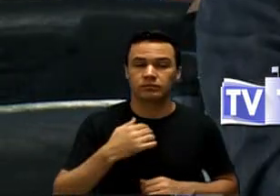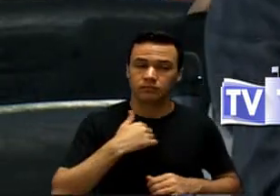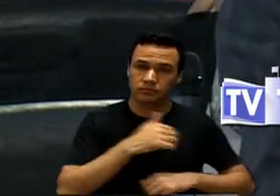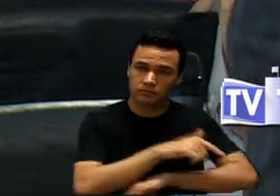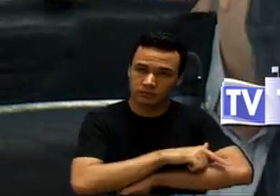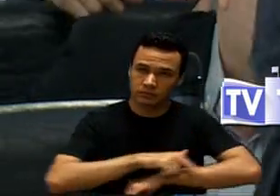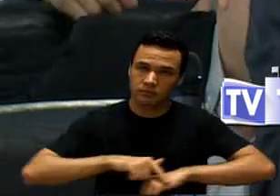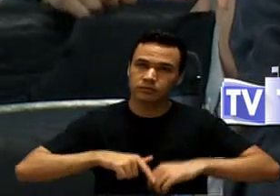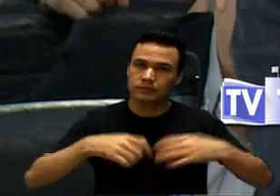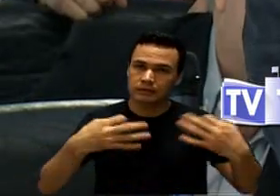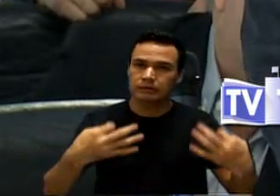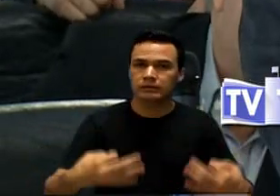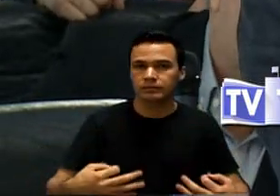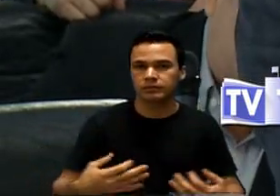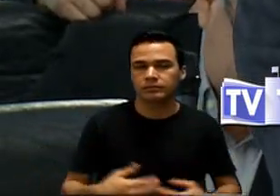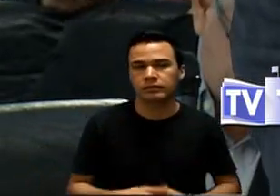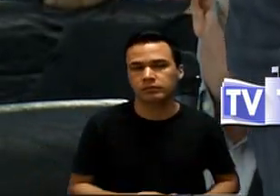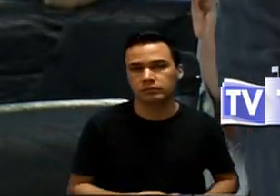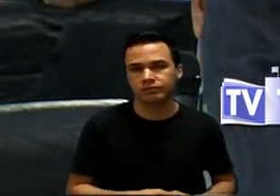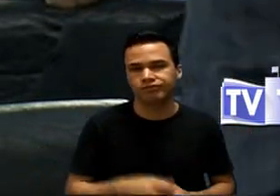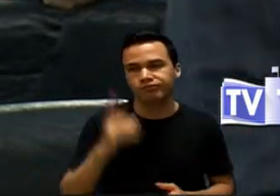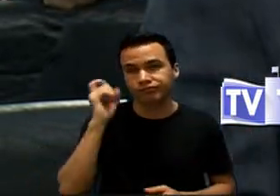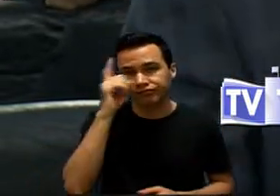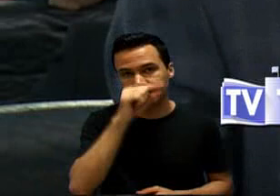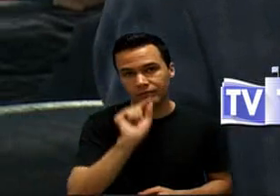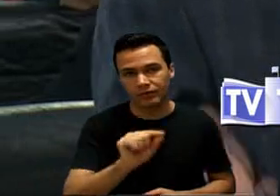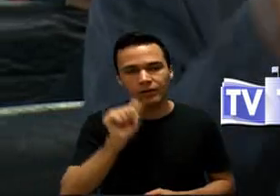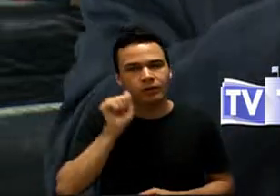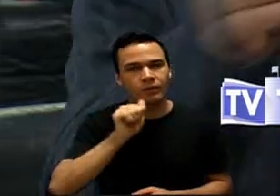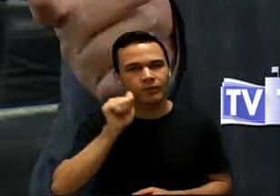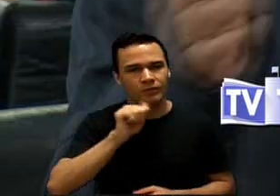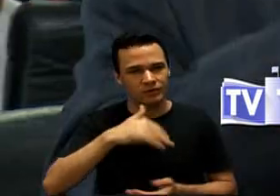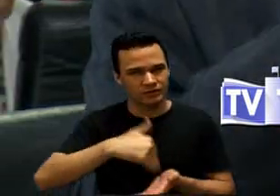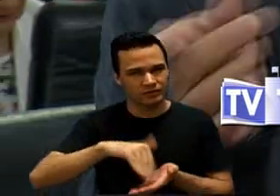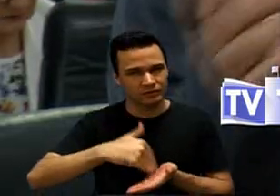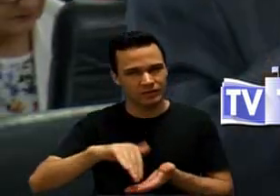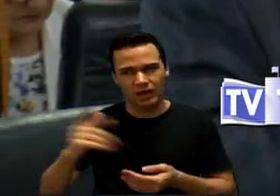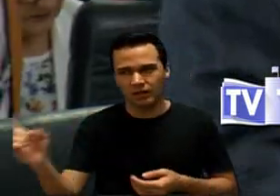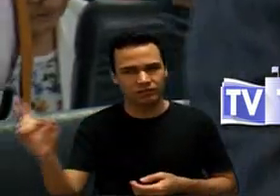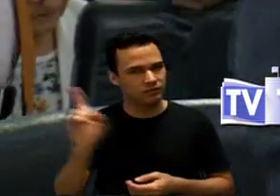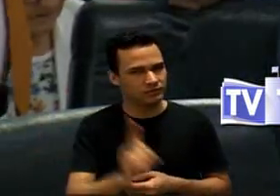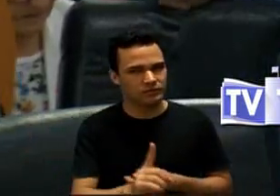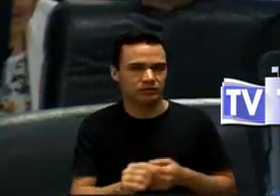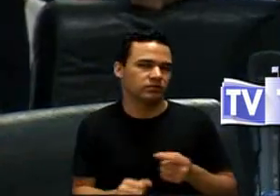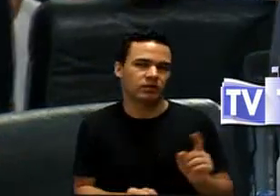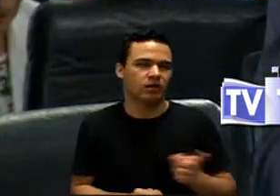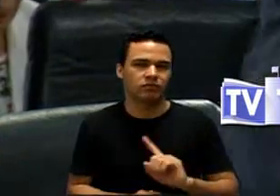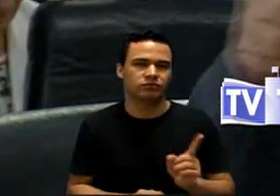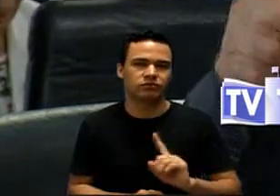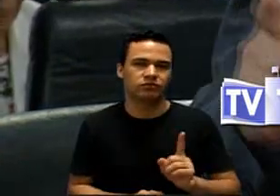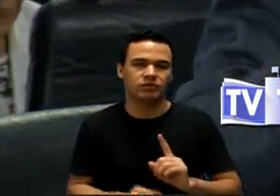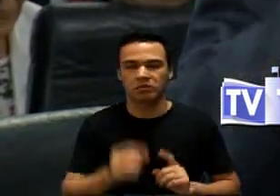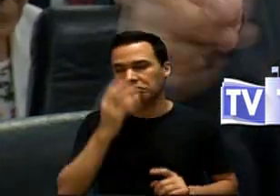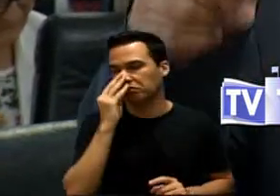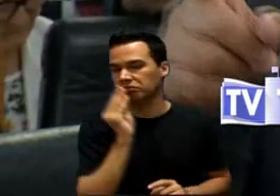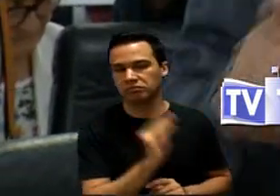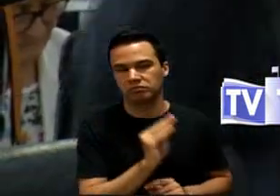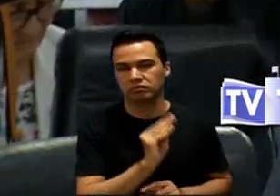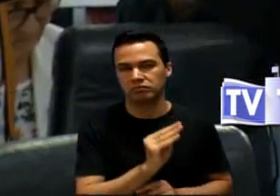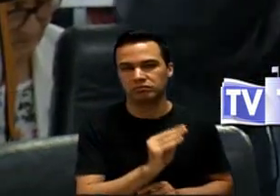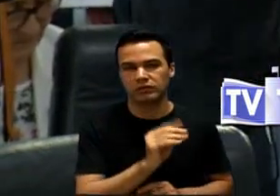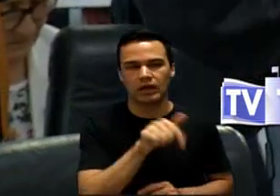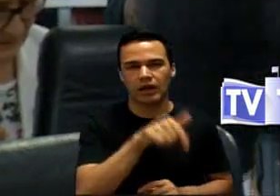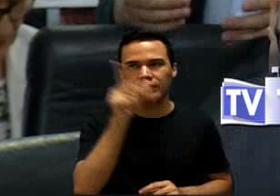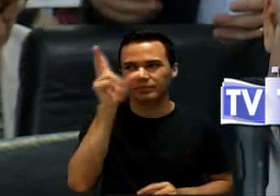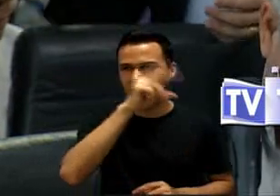respeitoso. Infelizmente, a senhora secretária não foi a mesma coisa que nós fizemos, que no respeito que nós temos